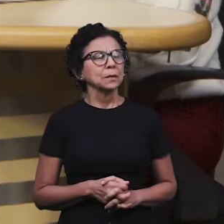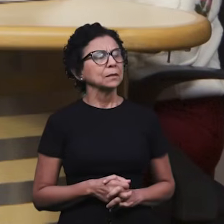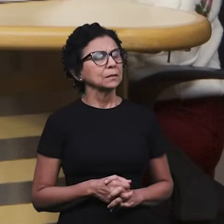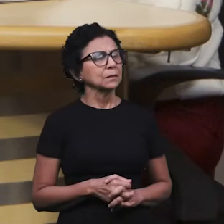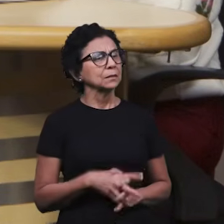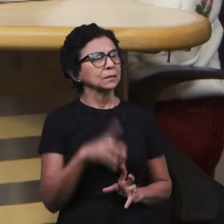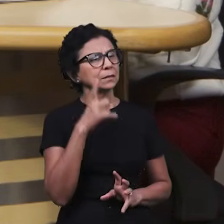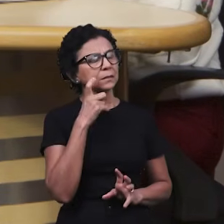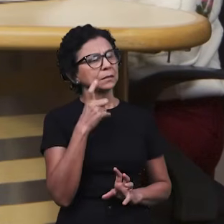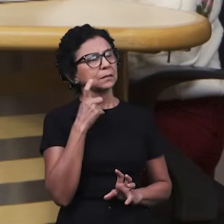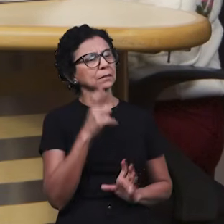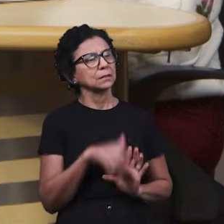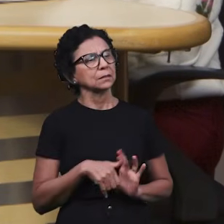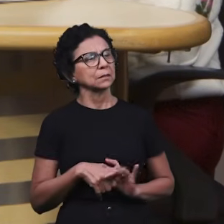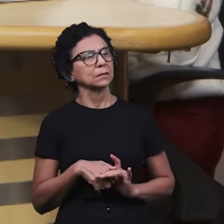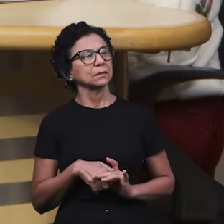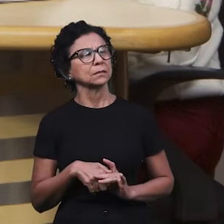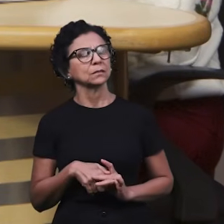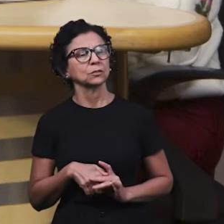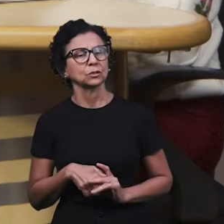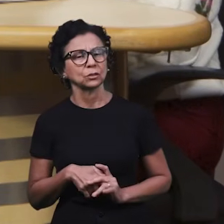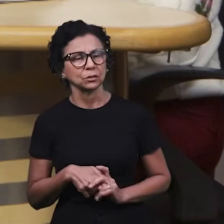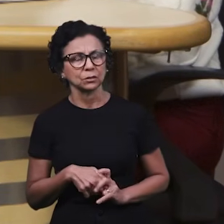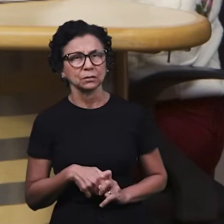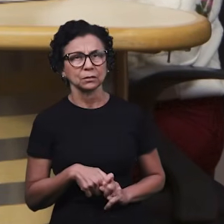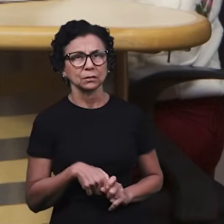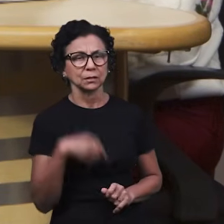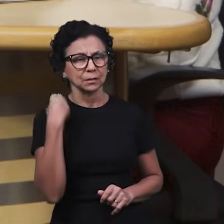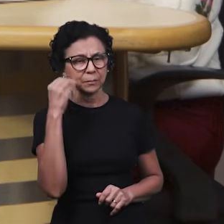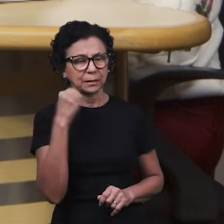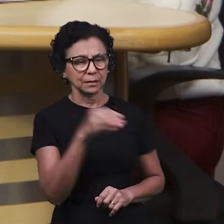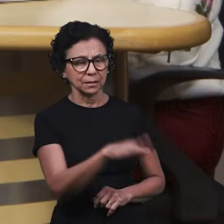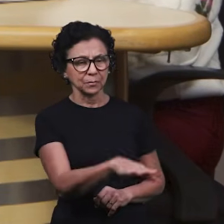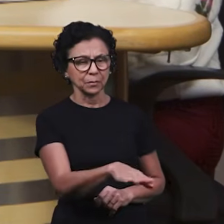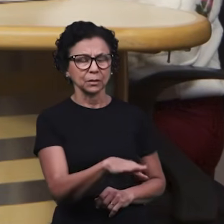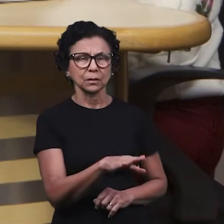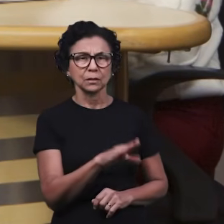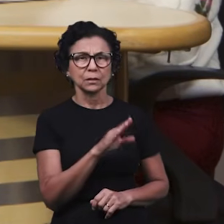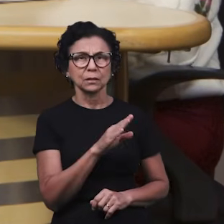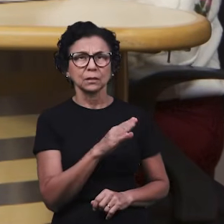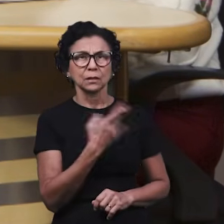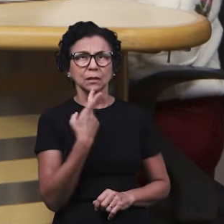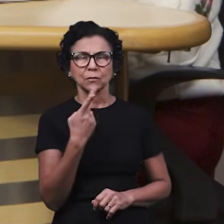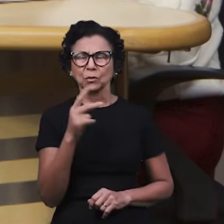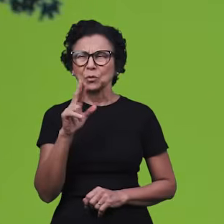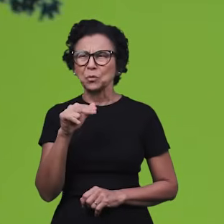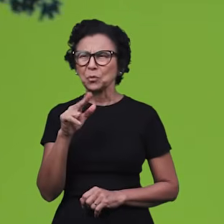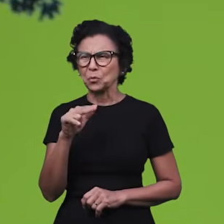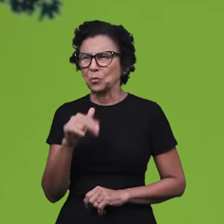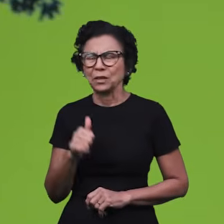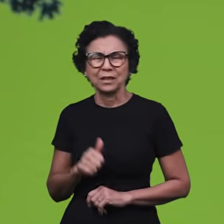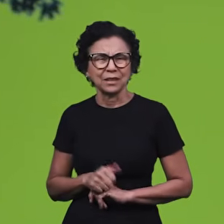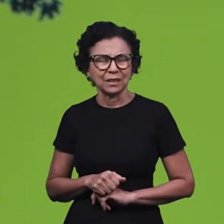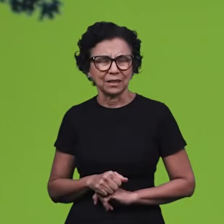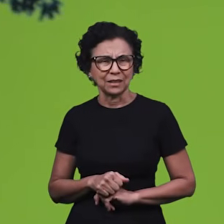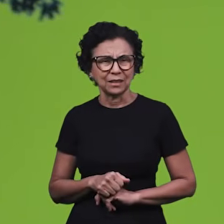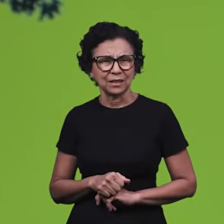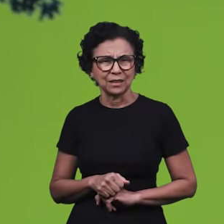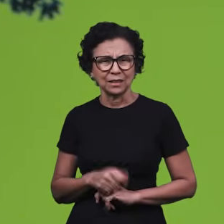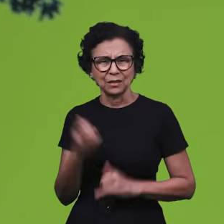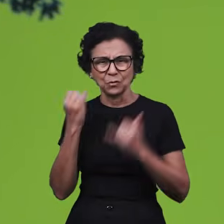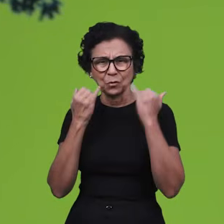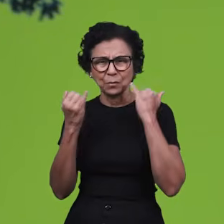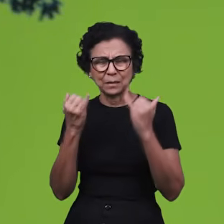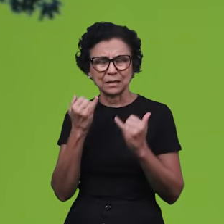impressiona nessa história é ouvir que ela nunca tinha ouvido falar de Jesus. E a gente pensa assim, nos dias de hoje, com